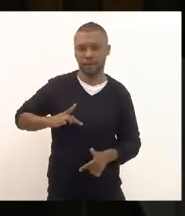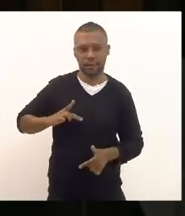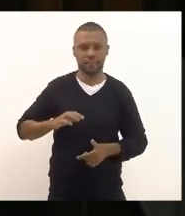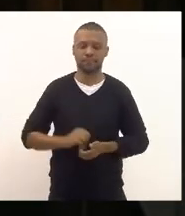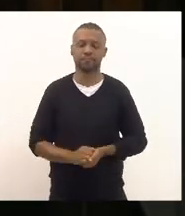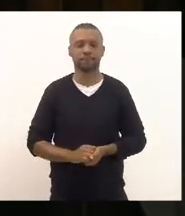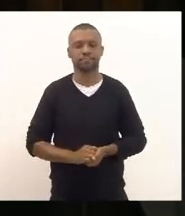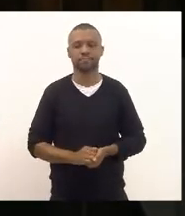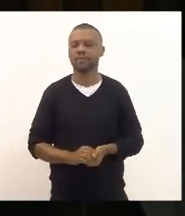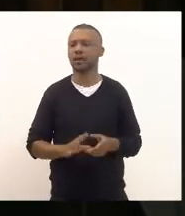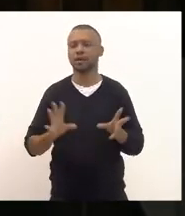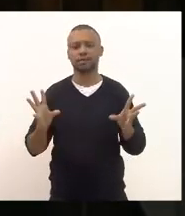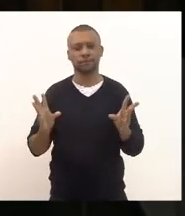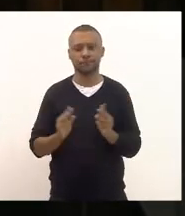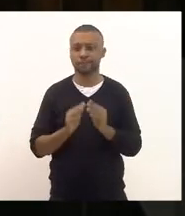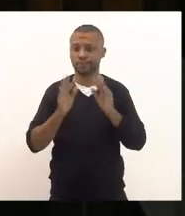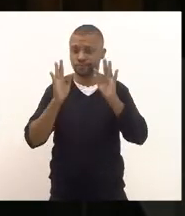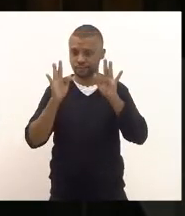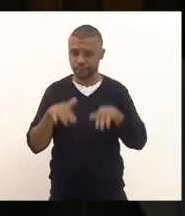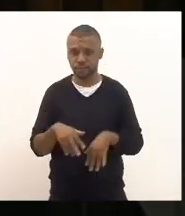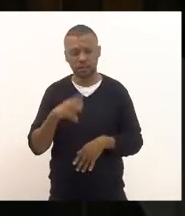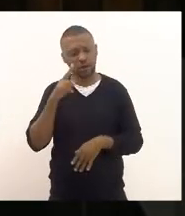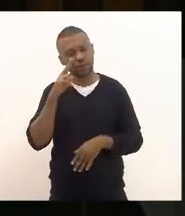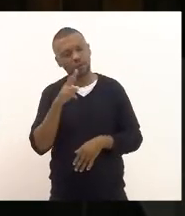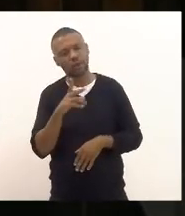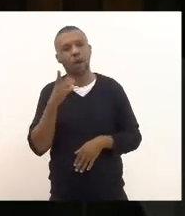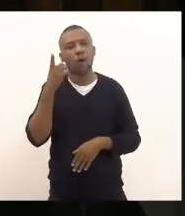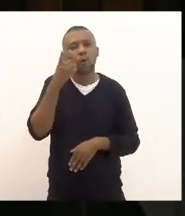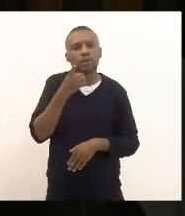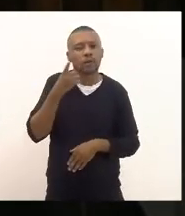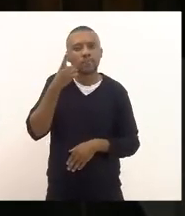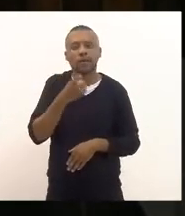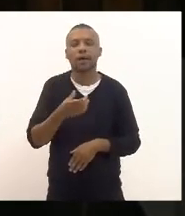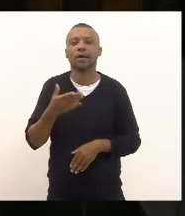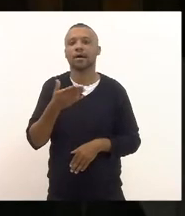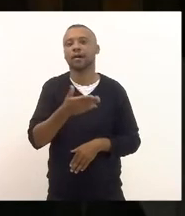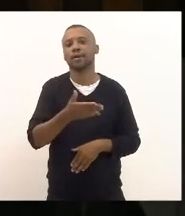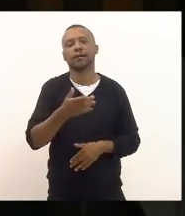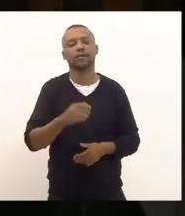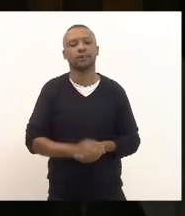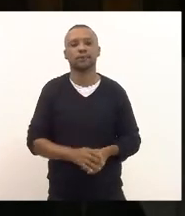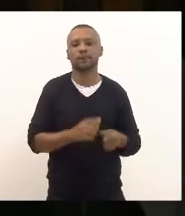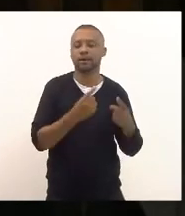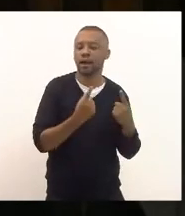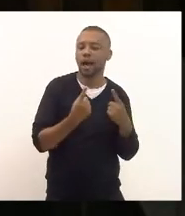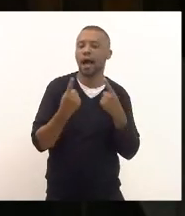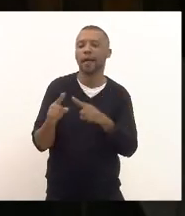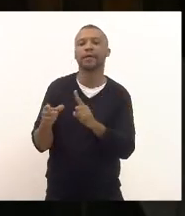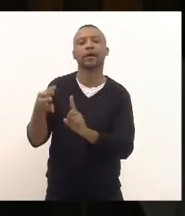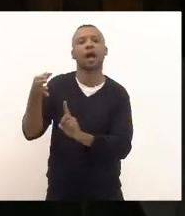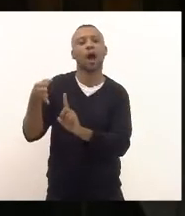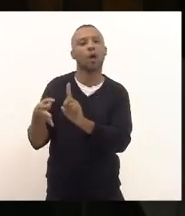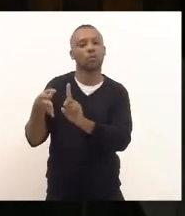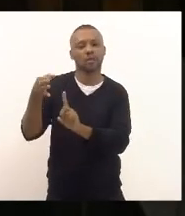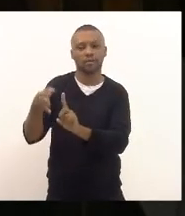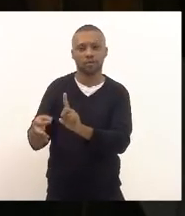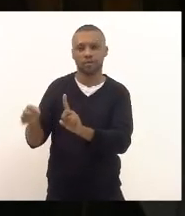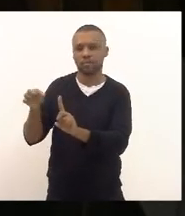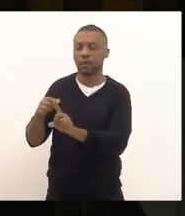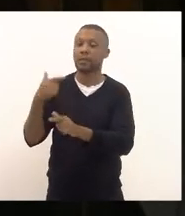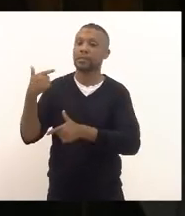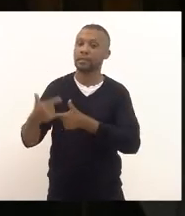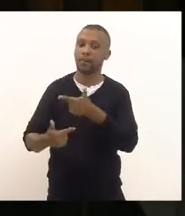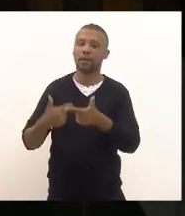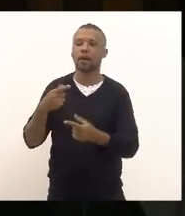Ofício à Presidente eu vi aqui um deputado atacar um defensor público Que Tem